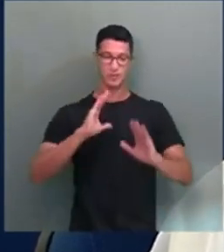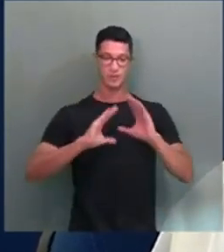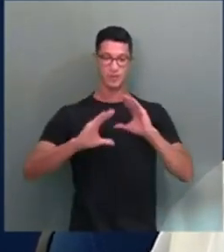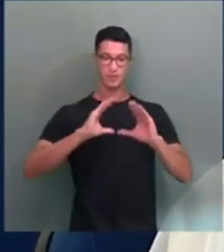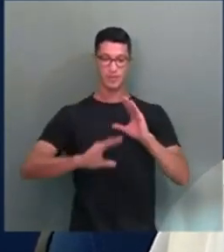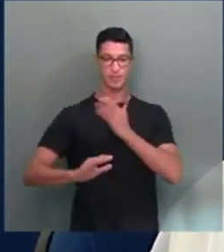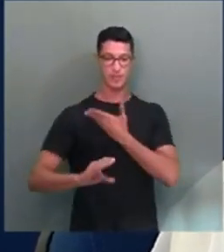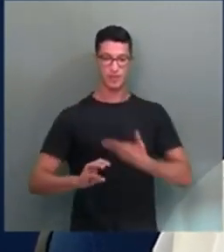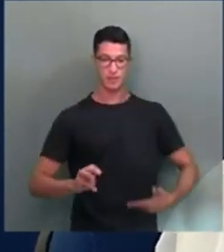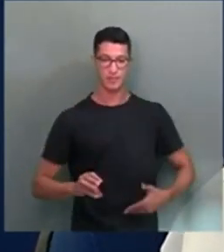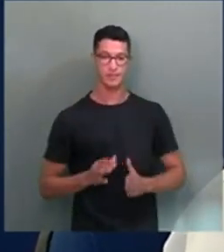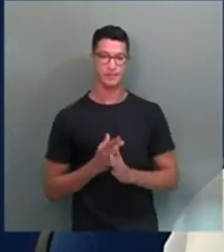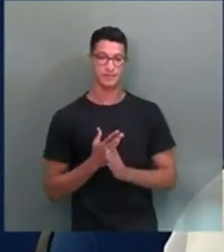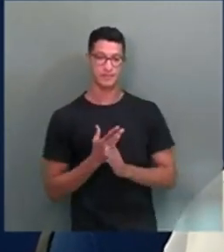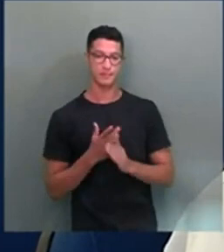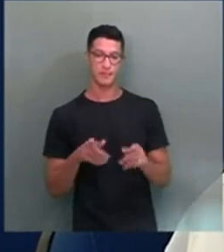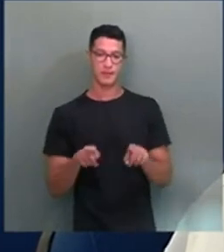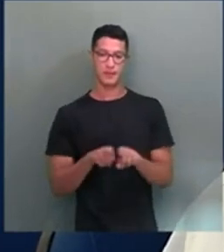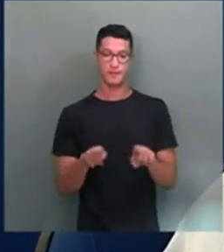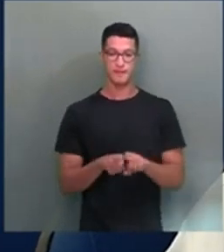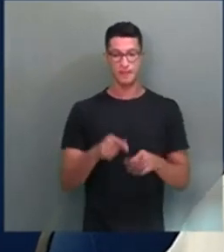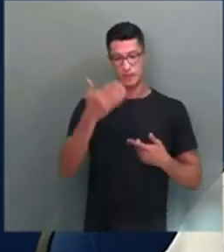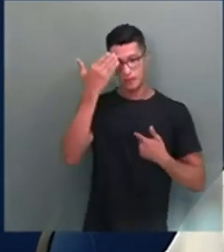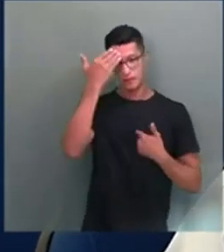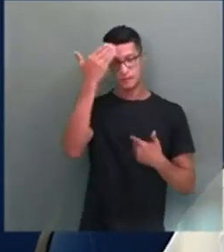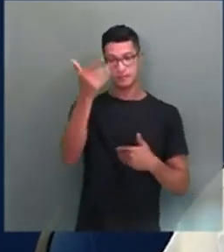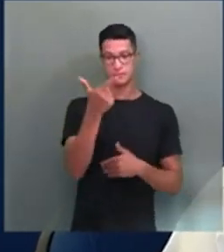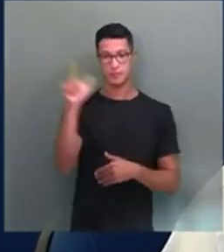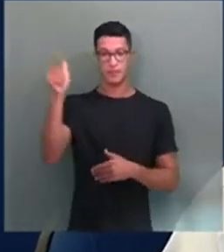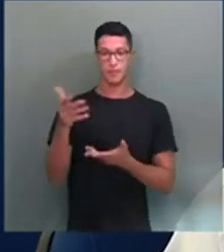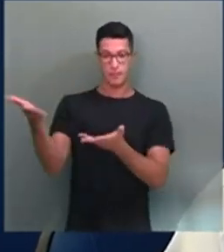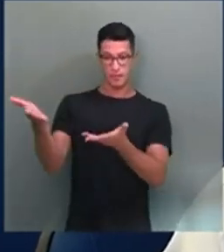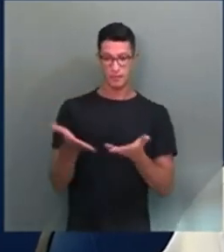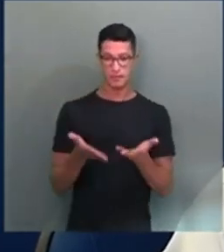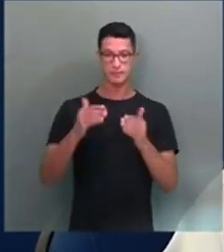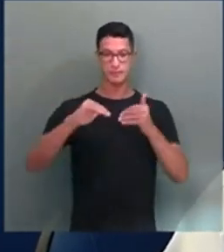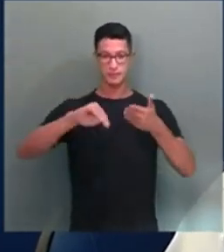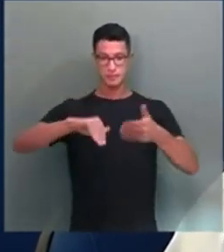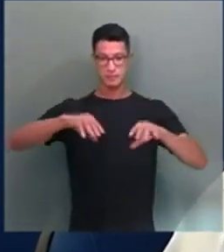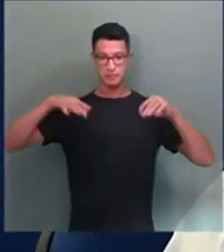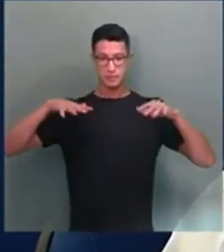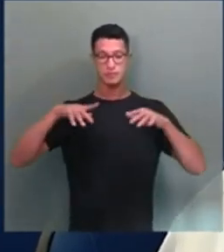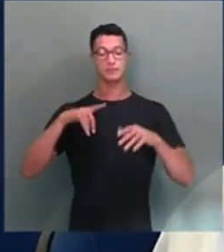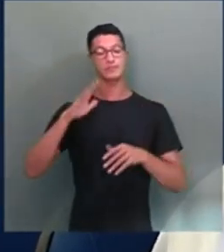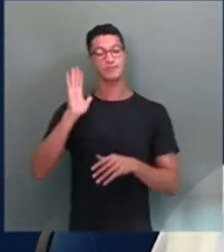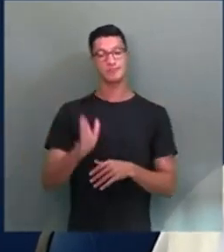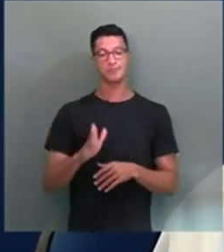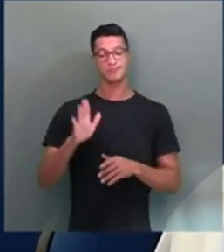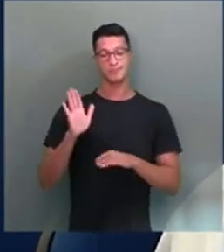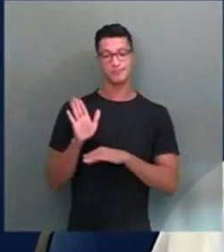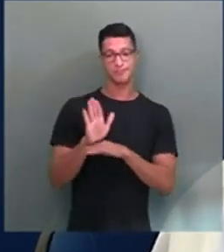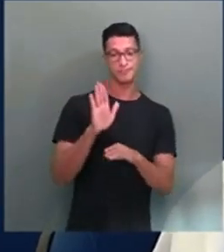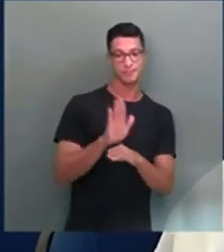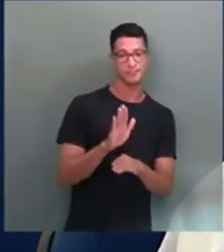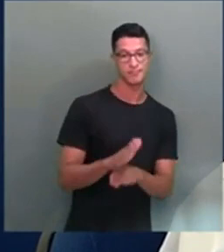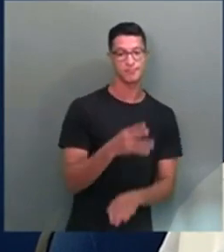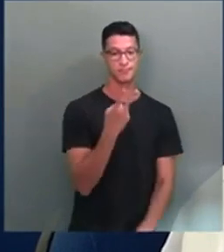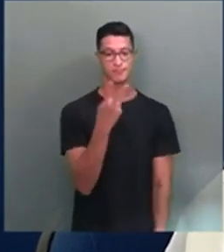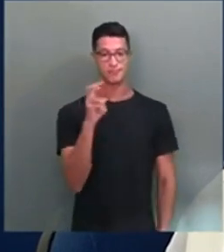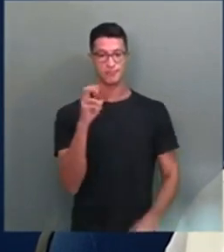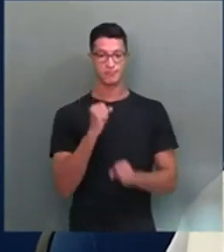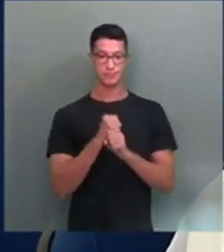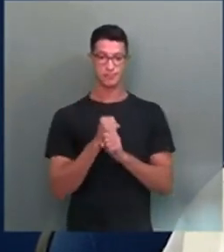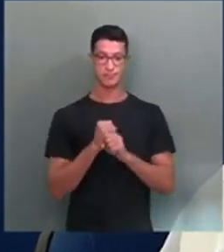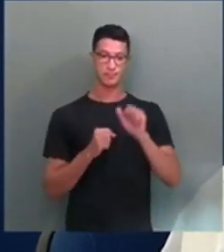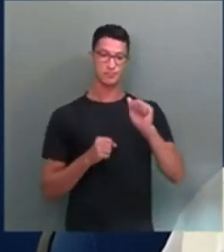Comunicação Pública. Também agradeço aos demais convidados da sessão, que muito contribuíram nesses 25 anos